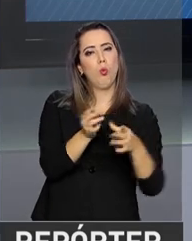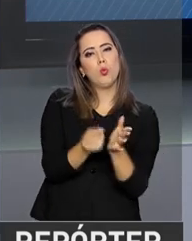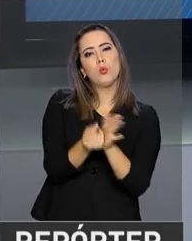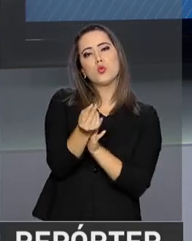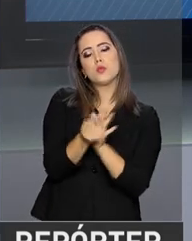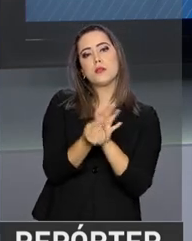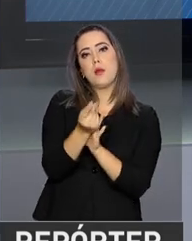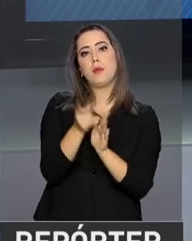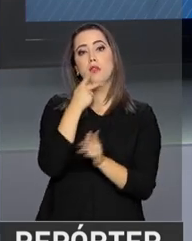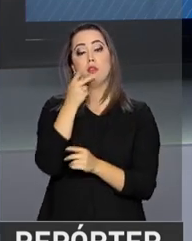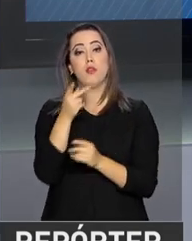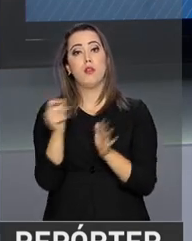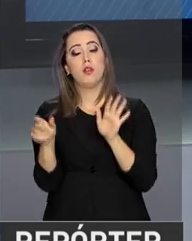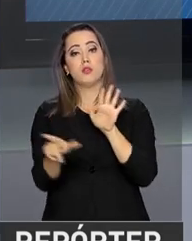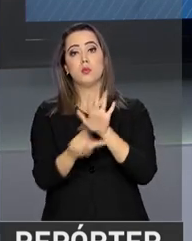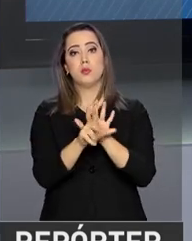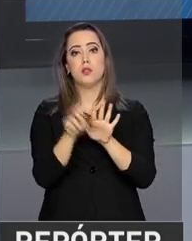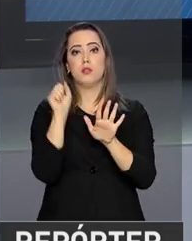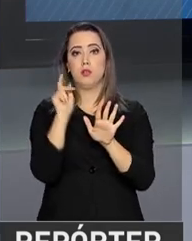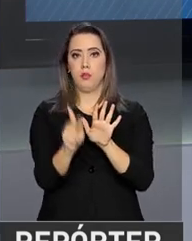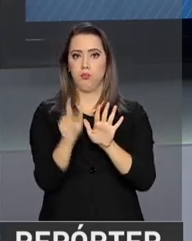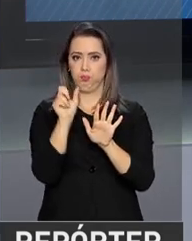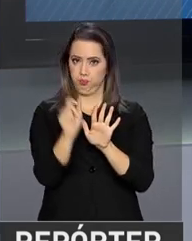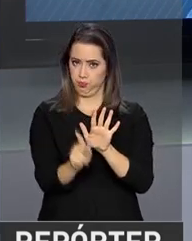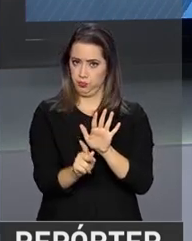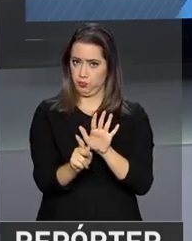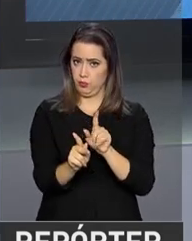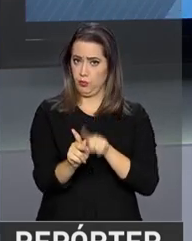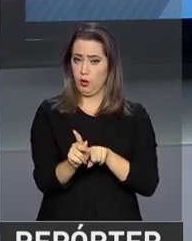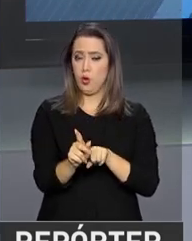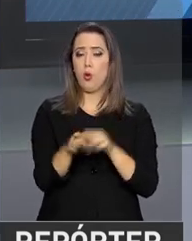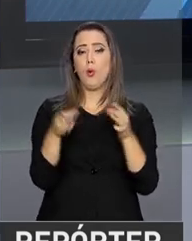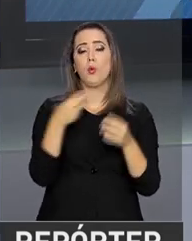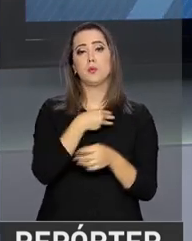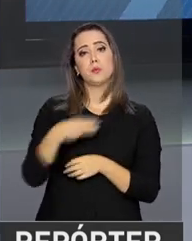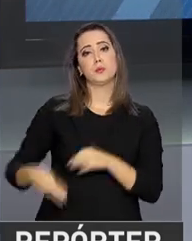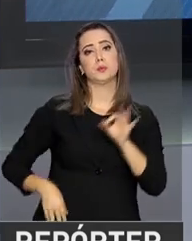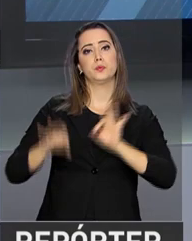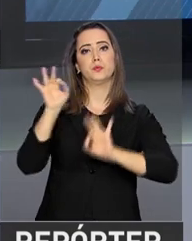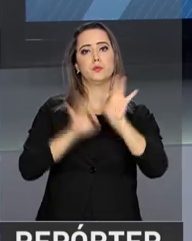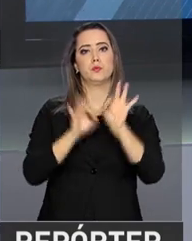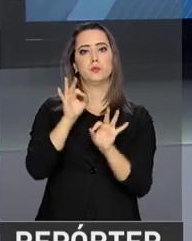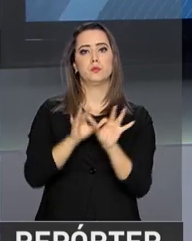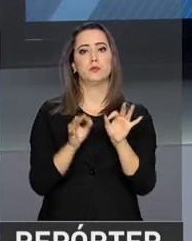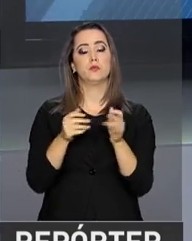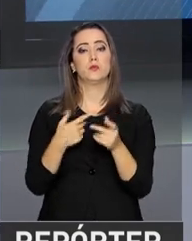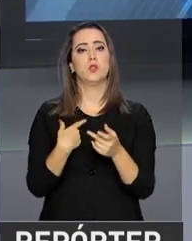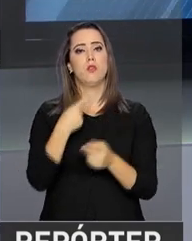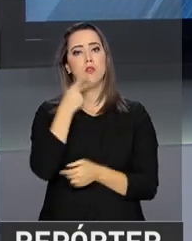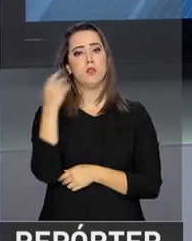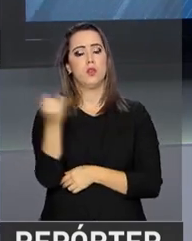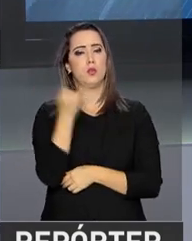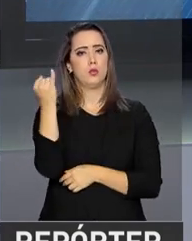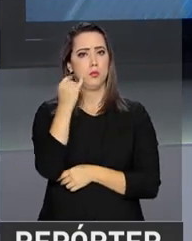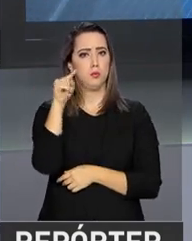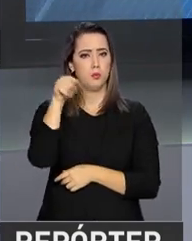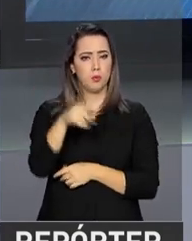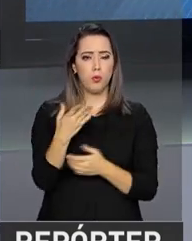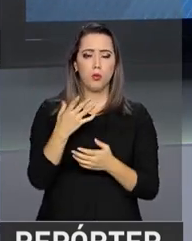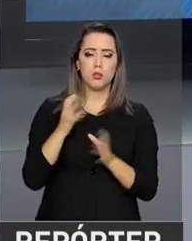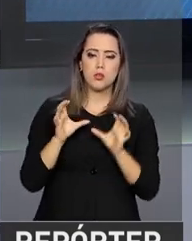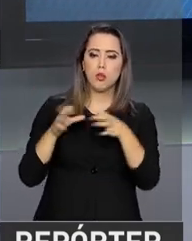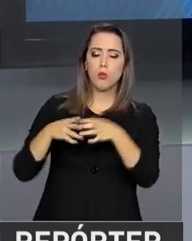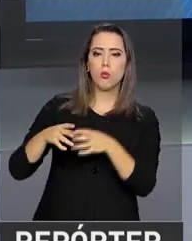do congresso nacional o ministro do planejamento desenvolvimento e gestão de oliveira destacou os parlamentares